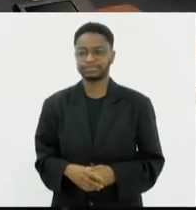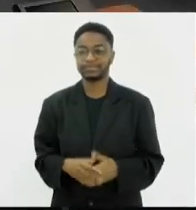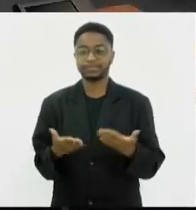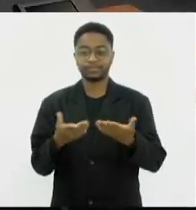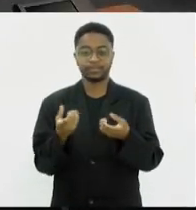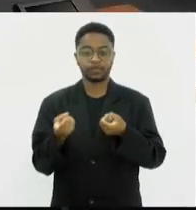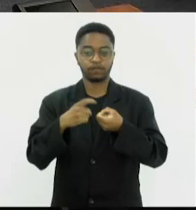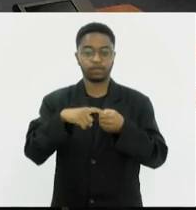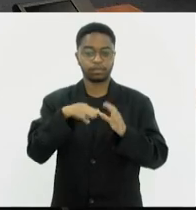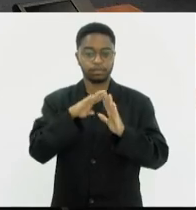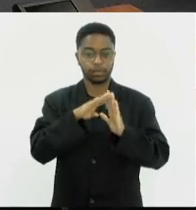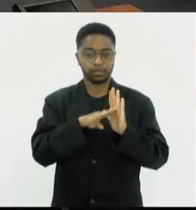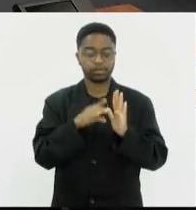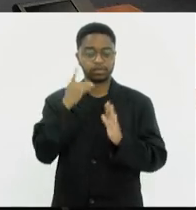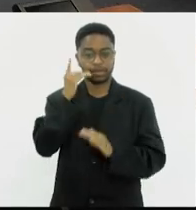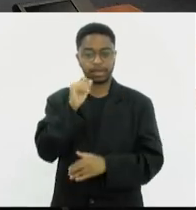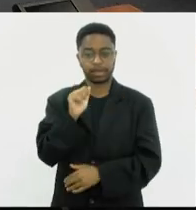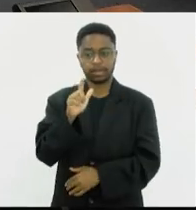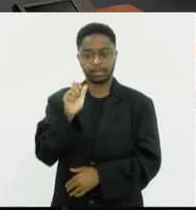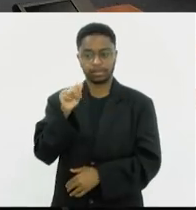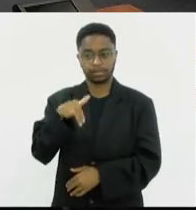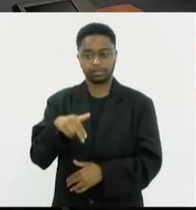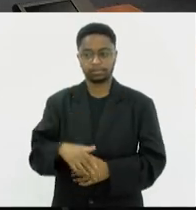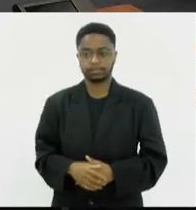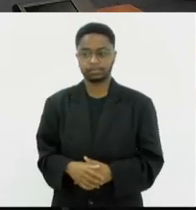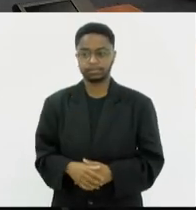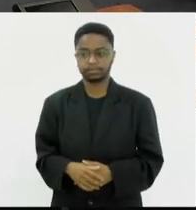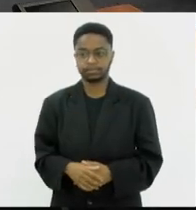retornar à pauta. Não, deputada Marta Rocha.